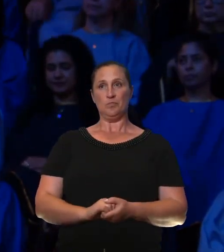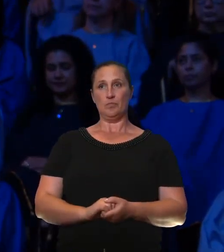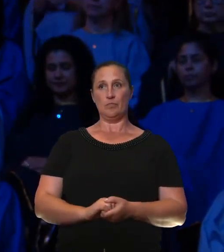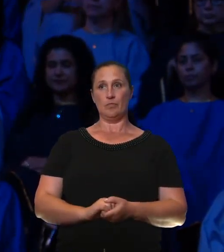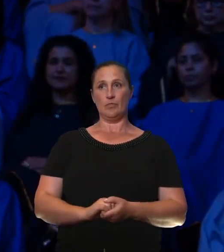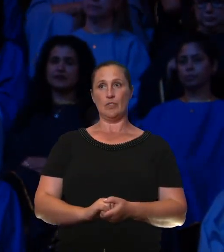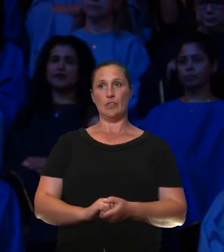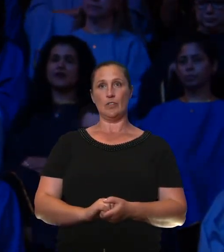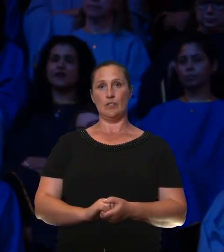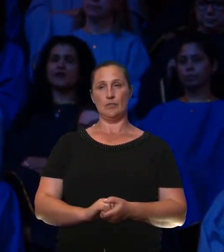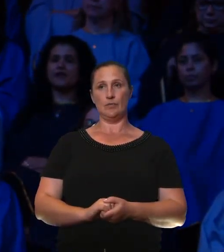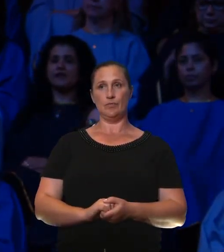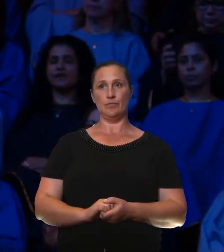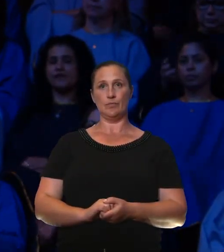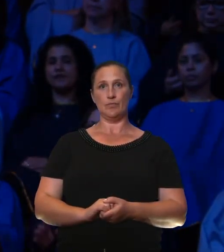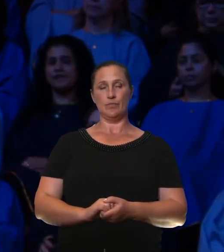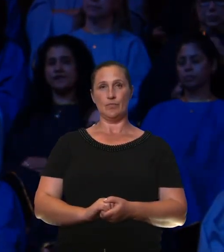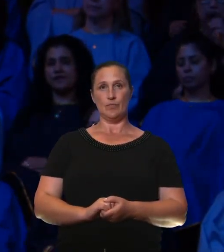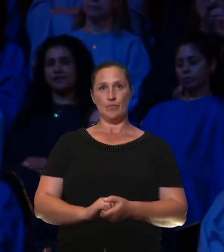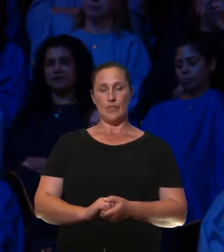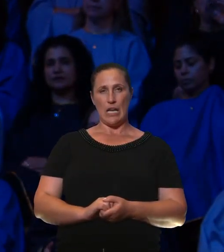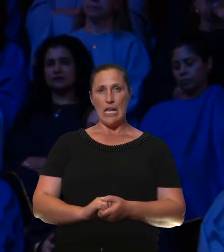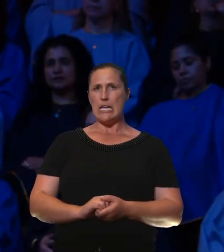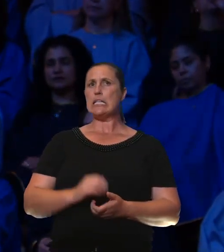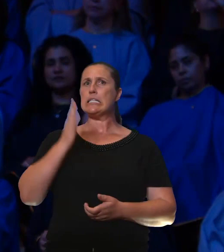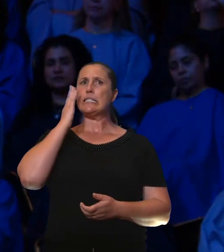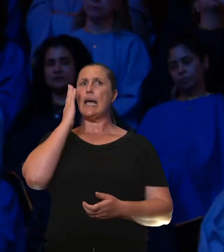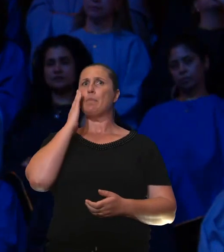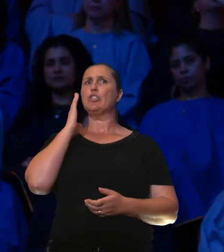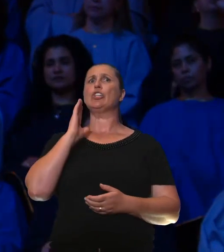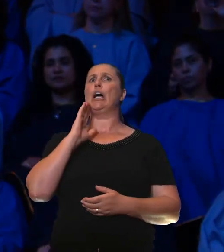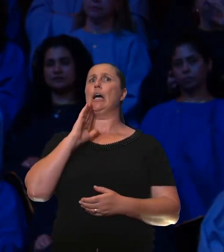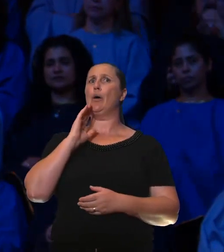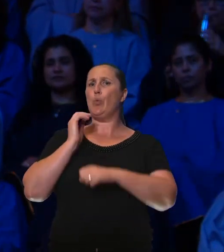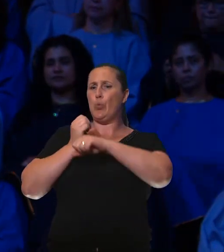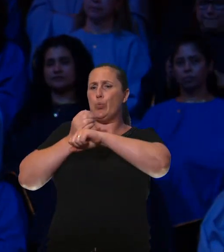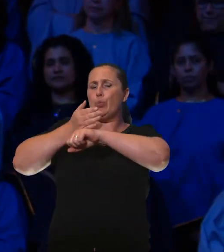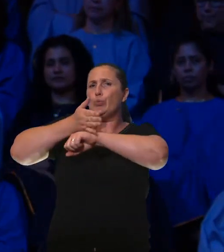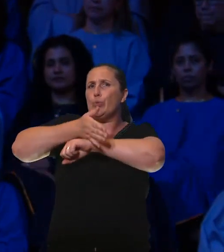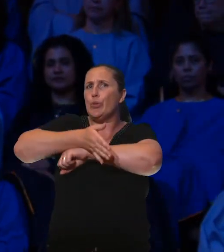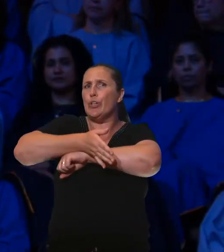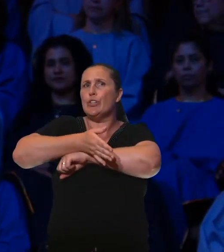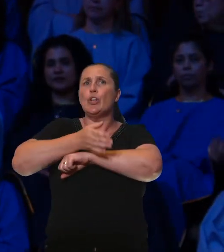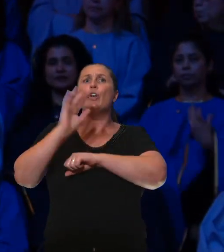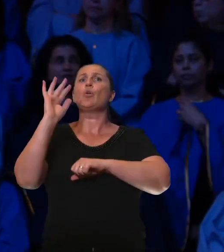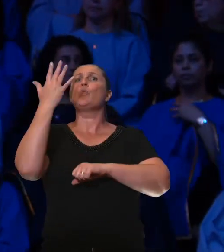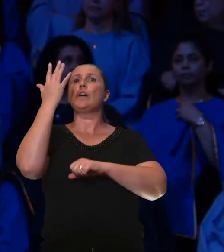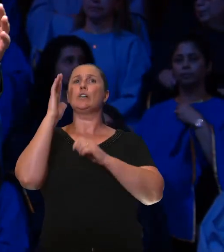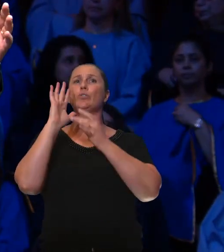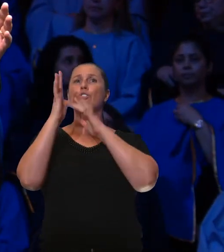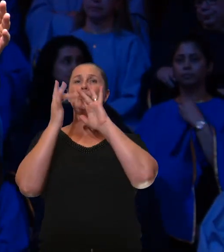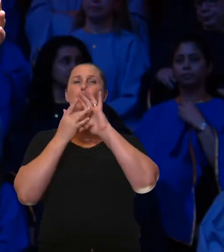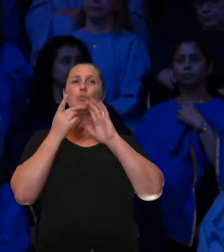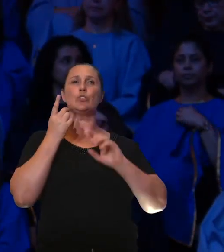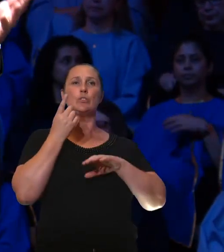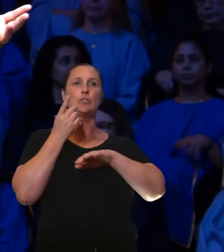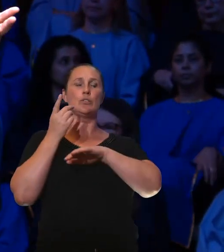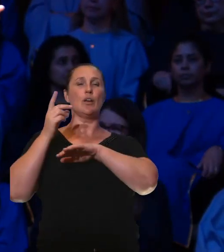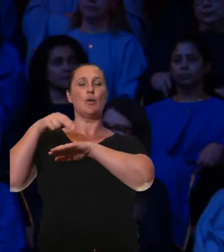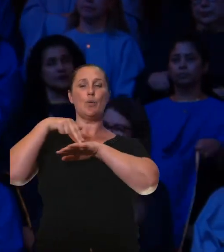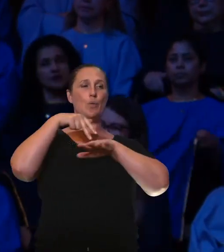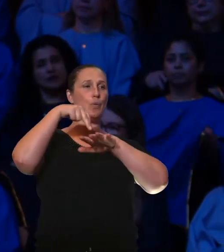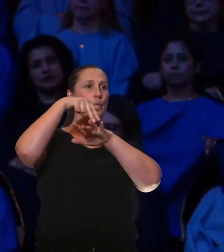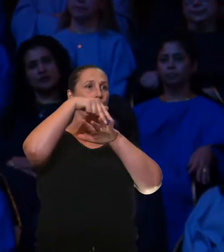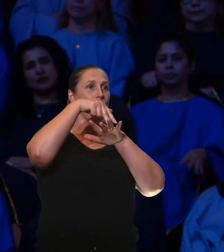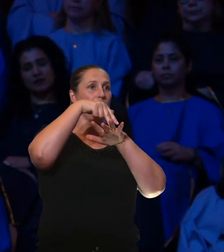Nesta tarde, era tarde quando Jesus se dirigiu aos seus discípulos, eles